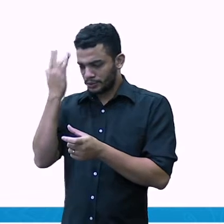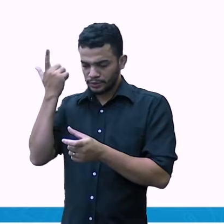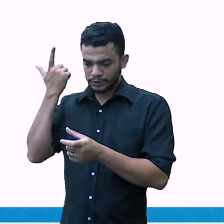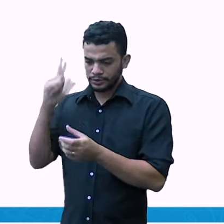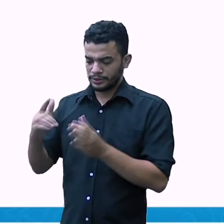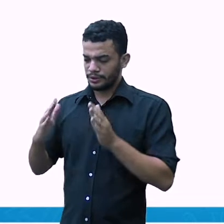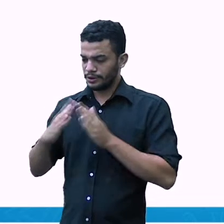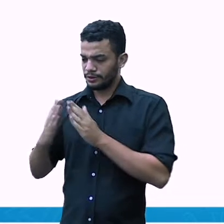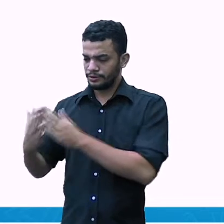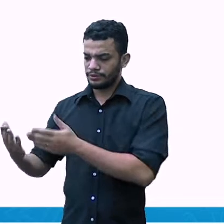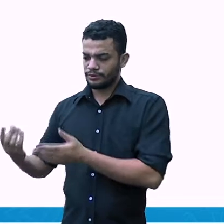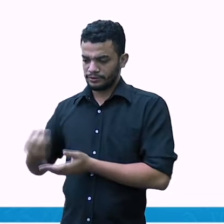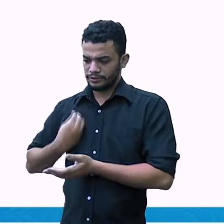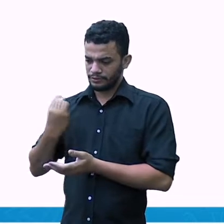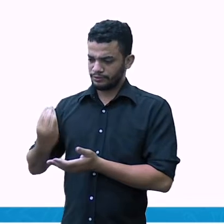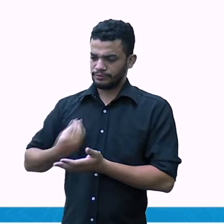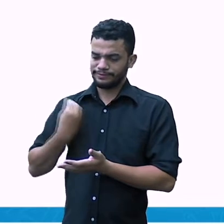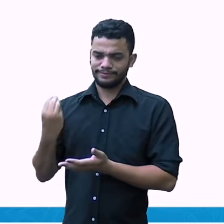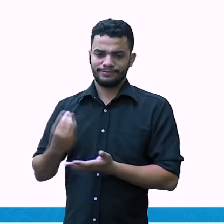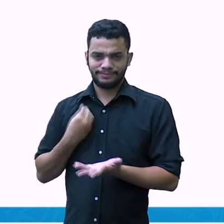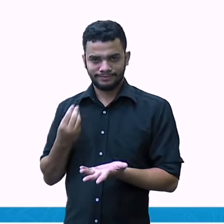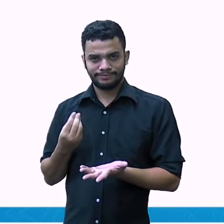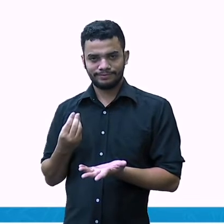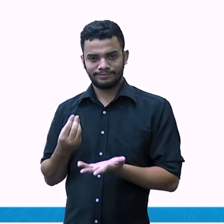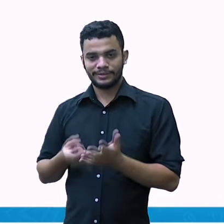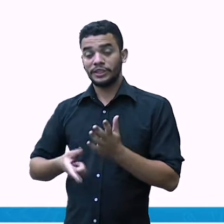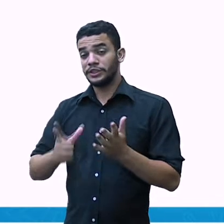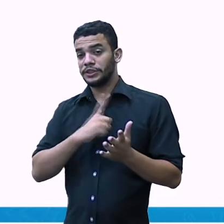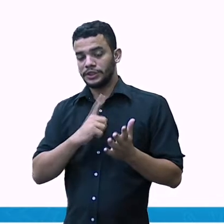acordo com esse projeto.